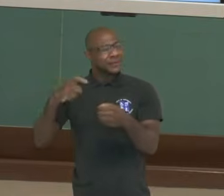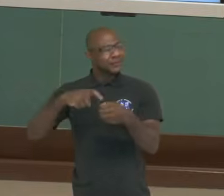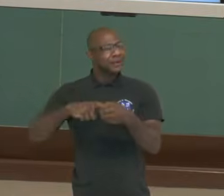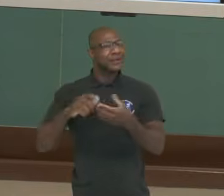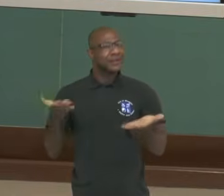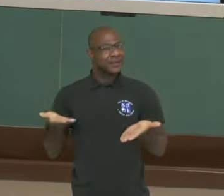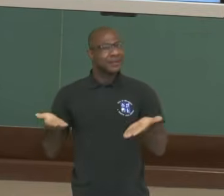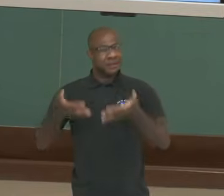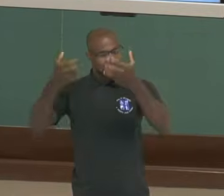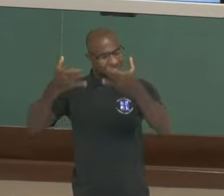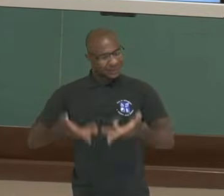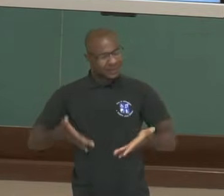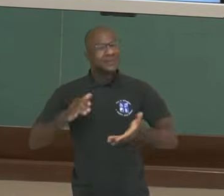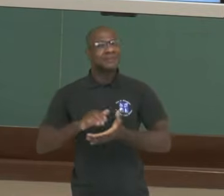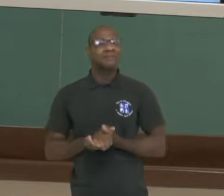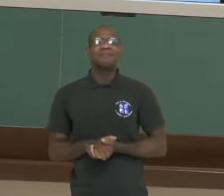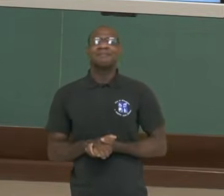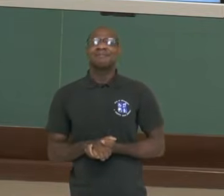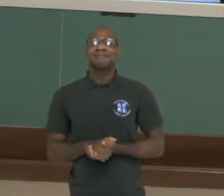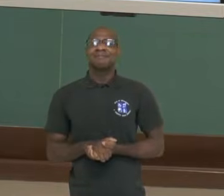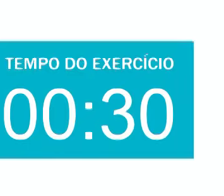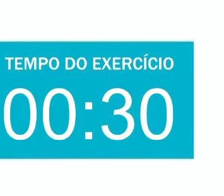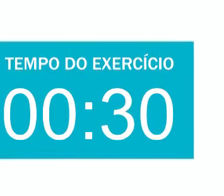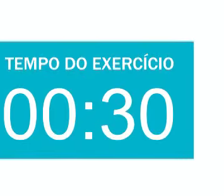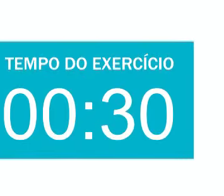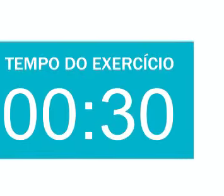para falar mais a respeito. Até daqui a pouco.